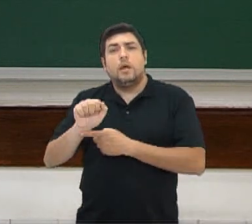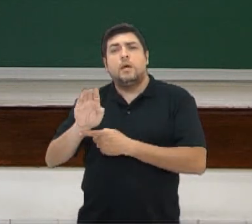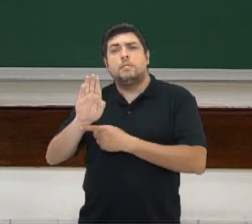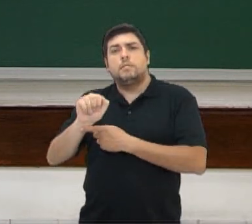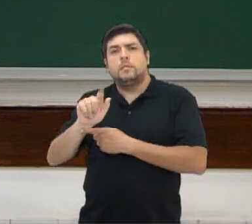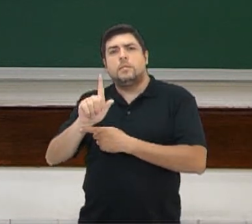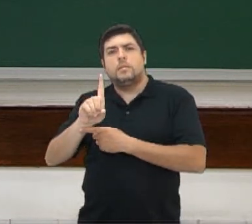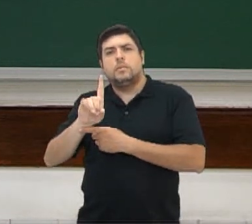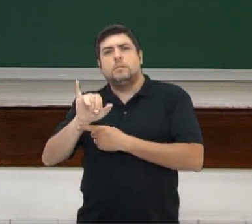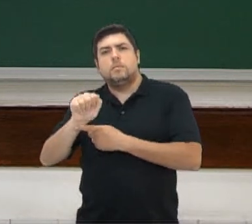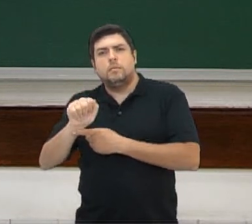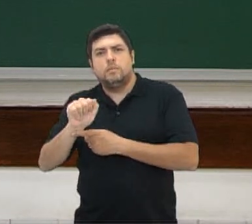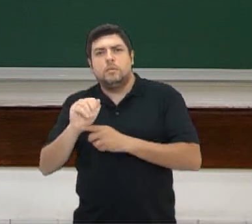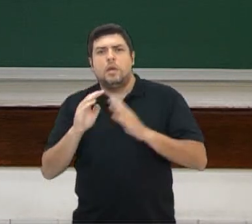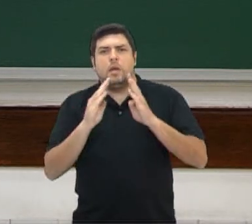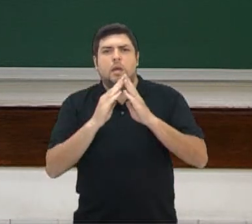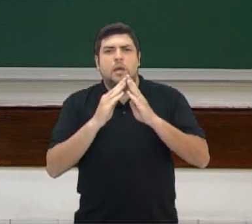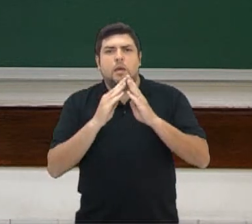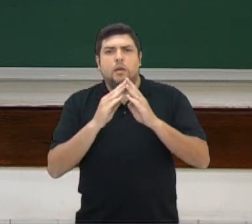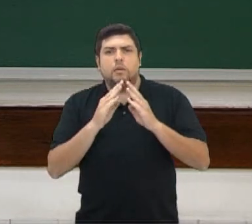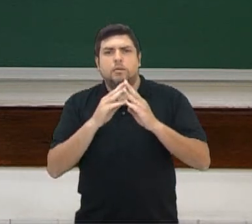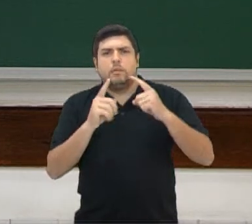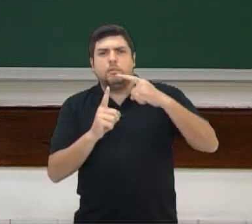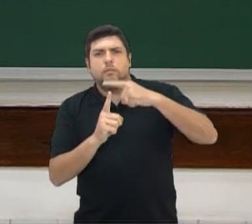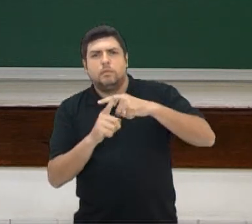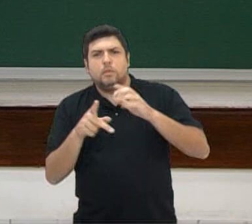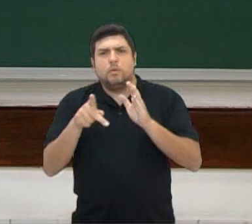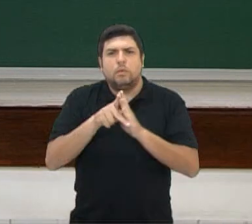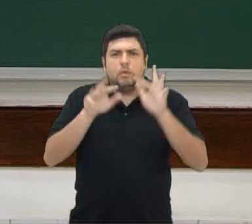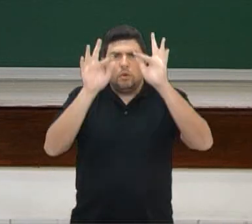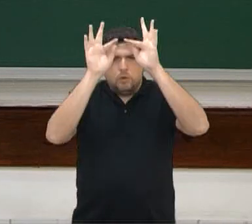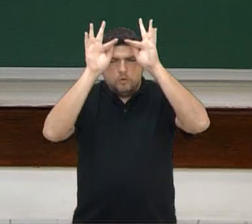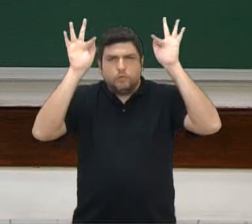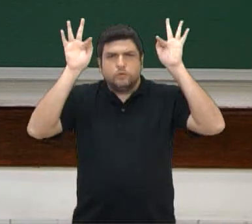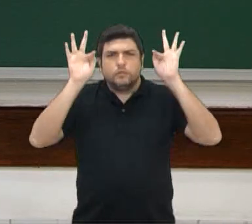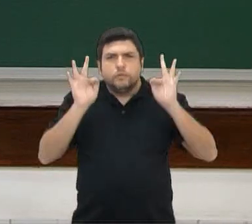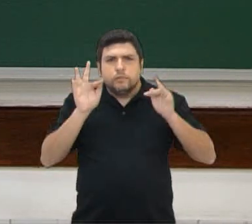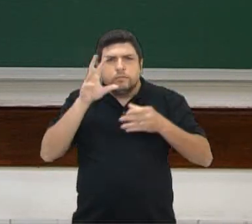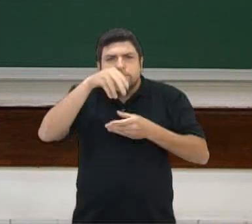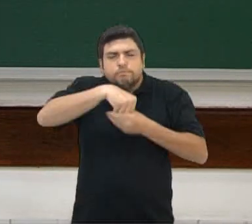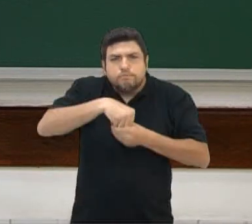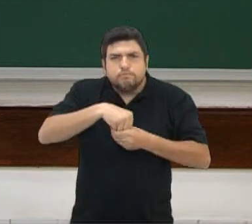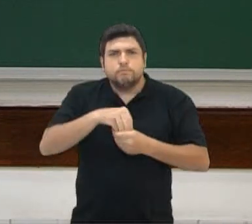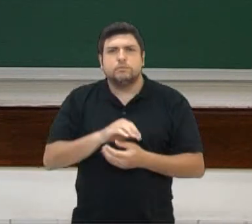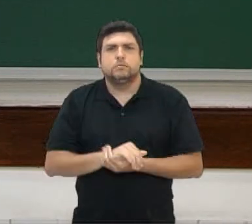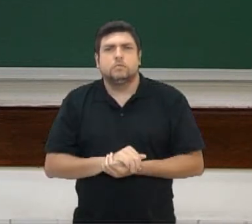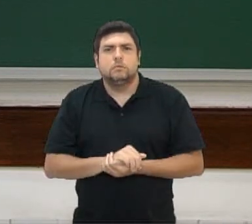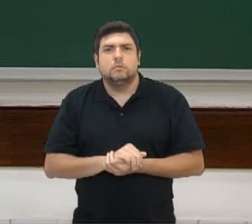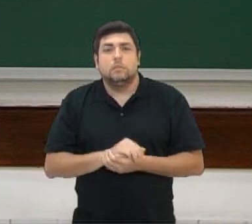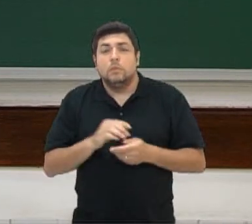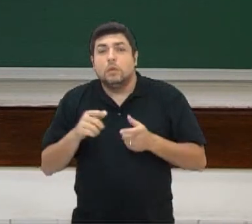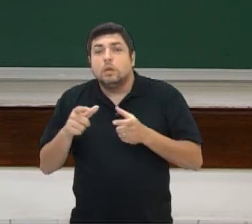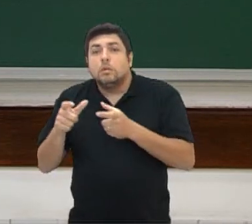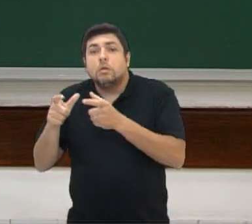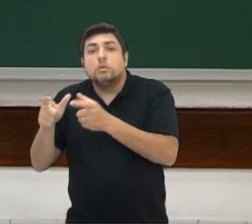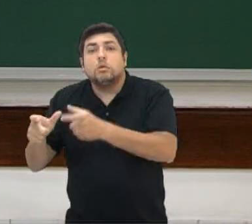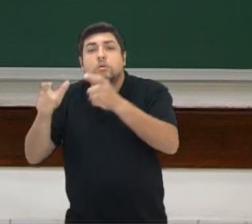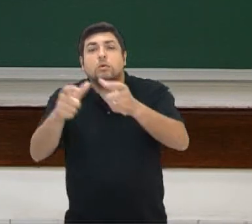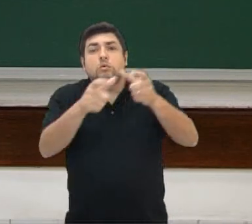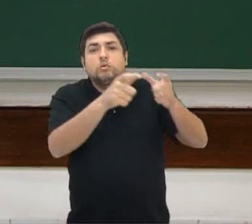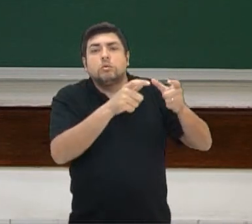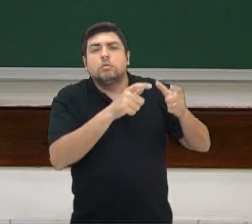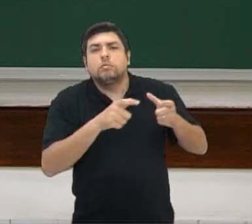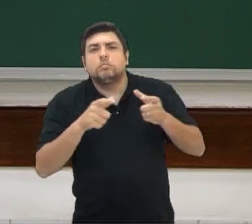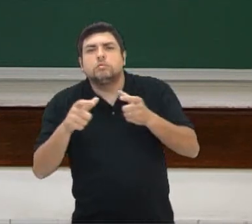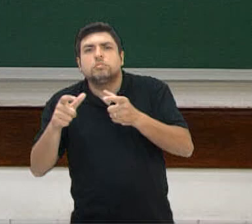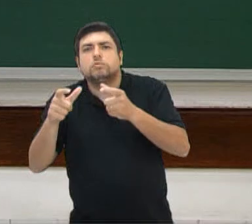abadias, conventos, todas essas questões aí, esses ambientes, de fato, são ambientes totalizantes em